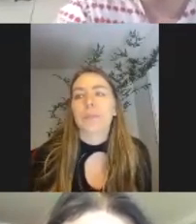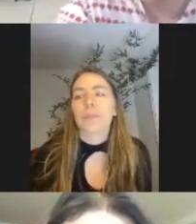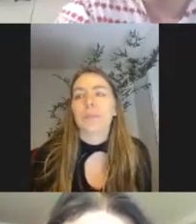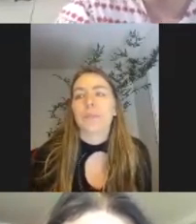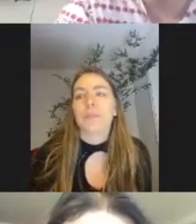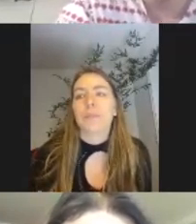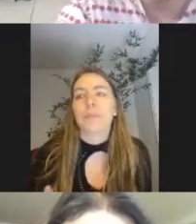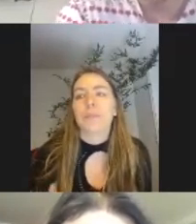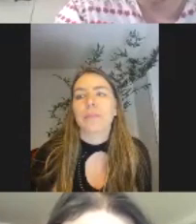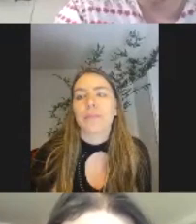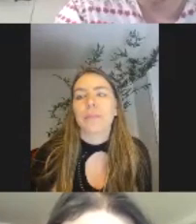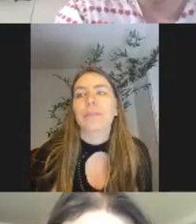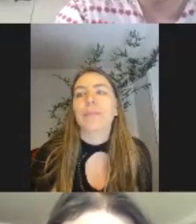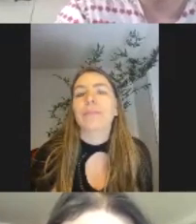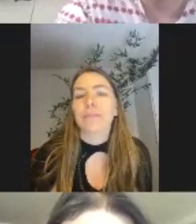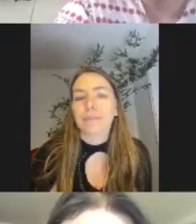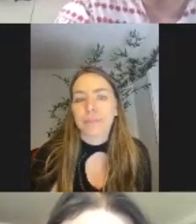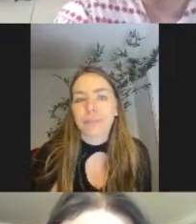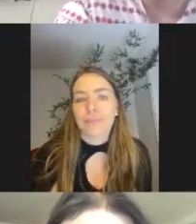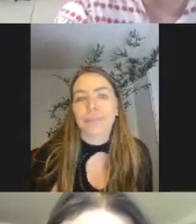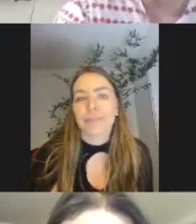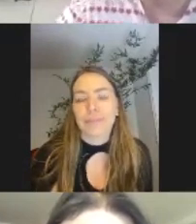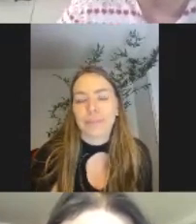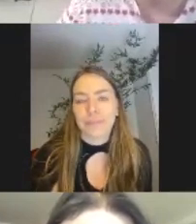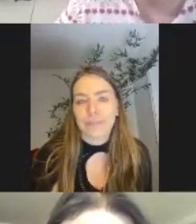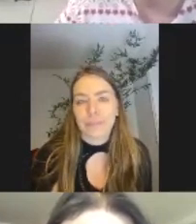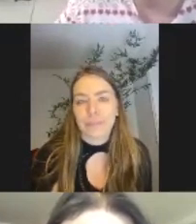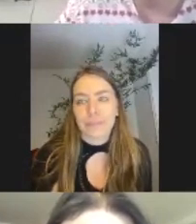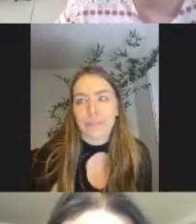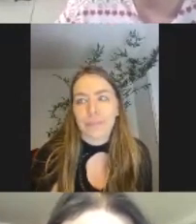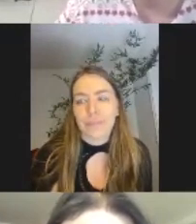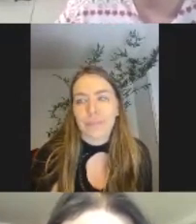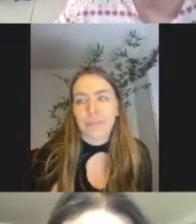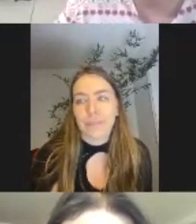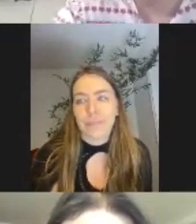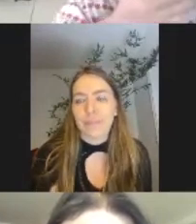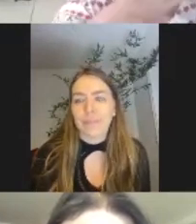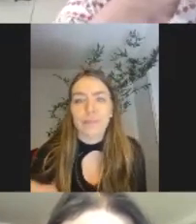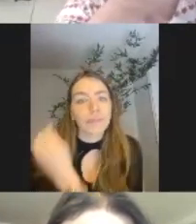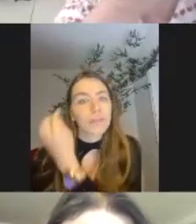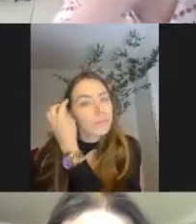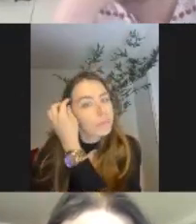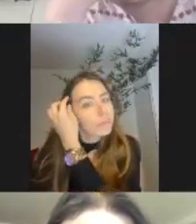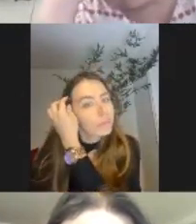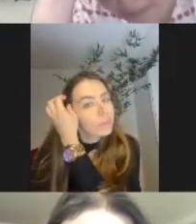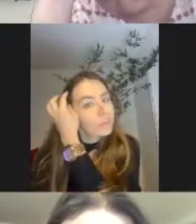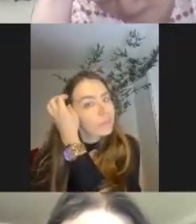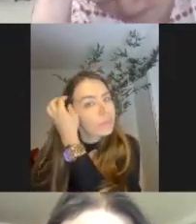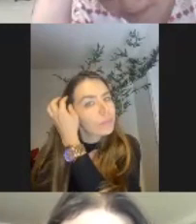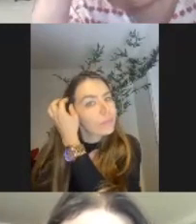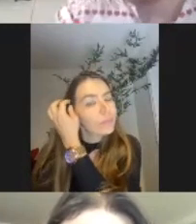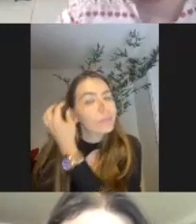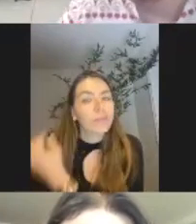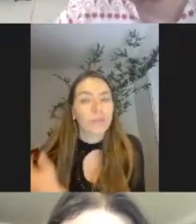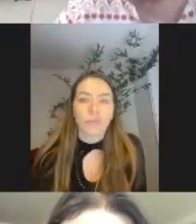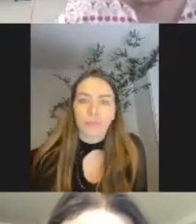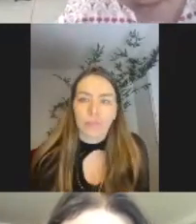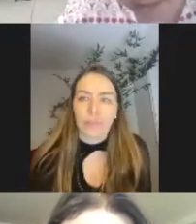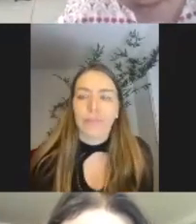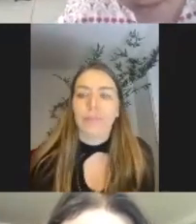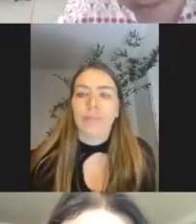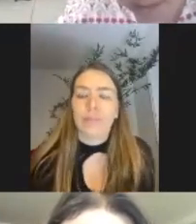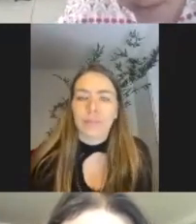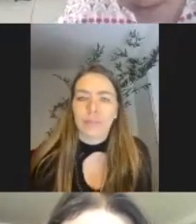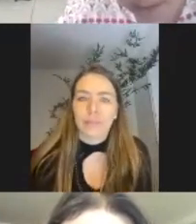7 opções, pessoal. Em 7 dias da semana, se você quiser comer frango todo dia, você vai comer o frango